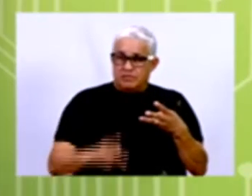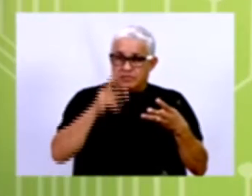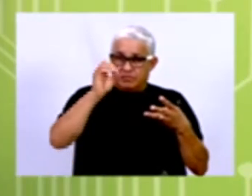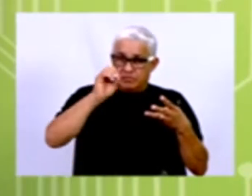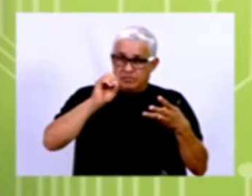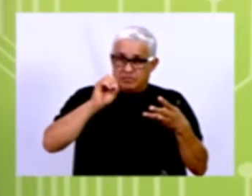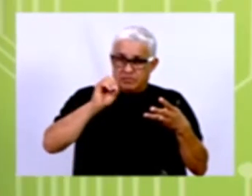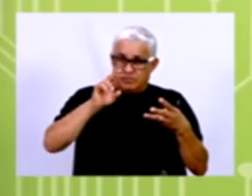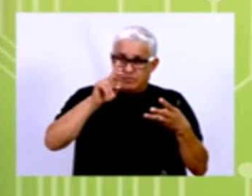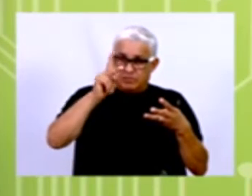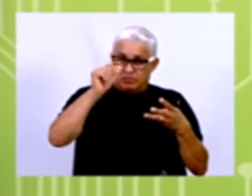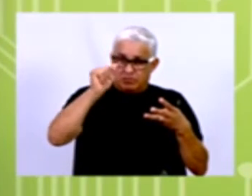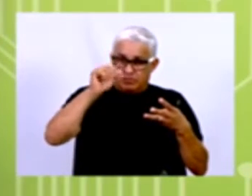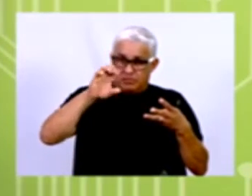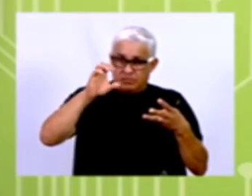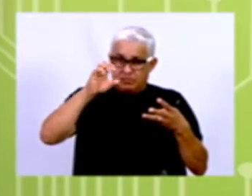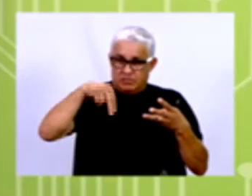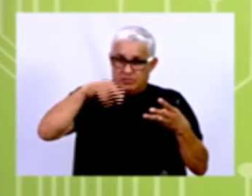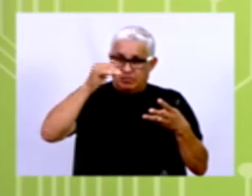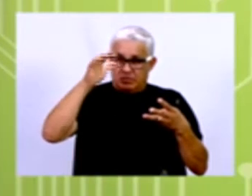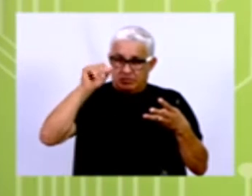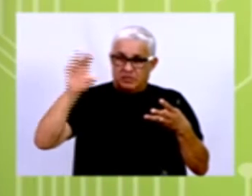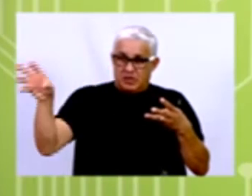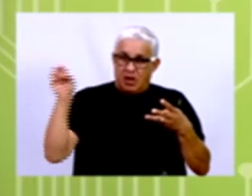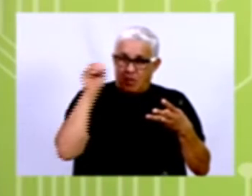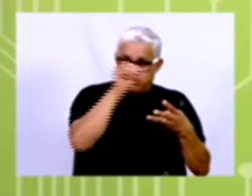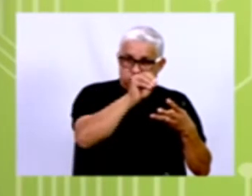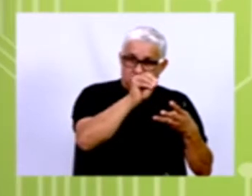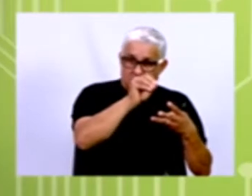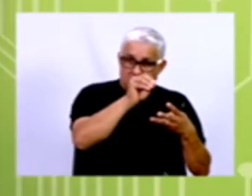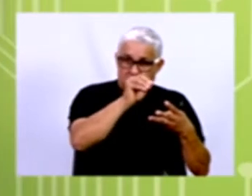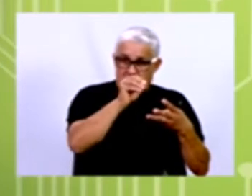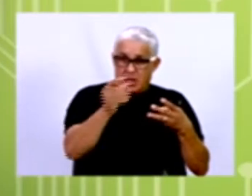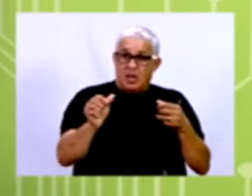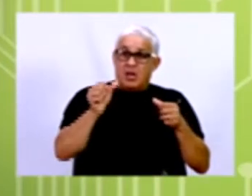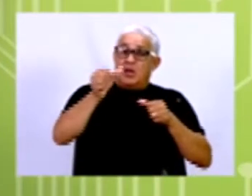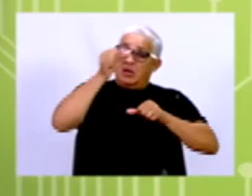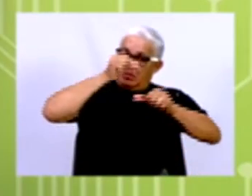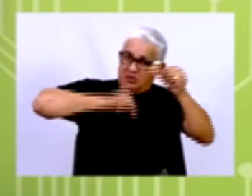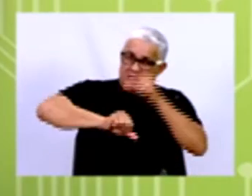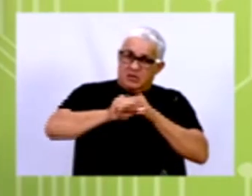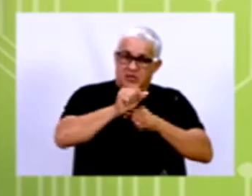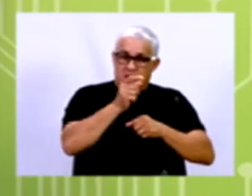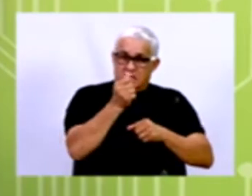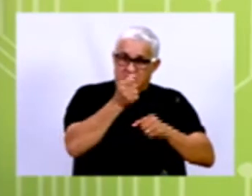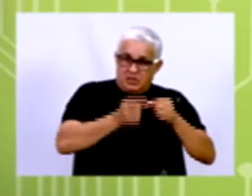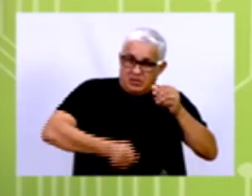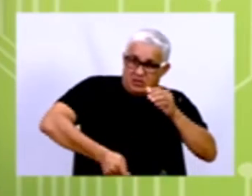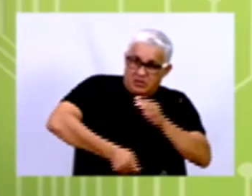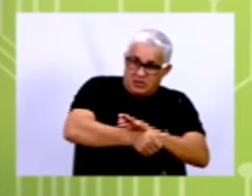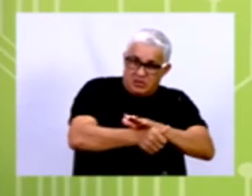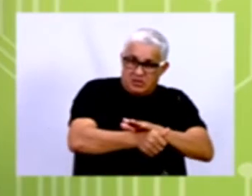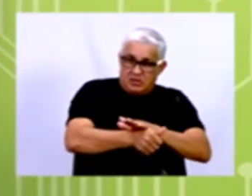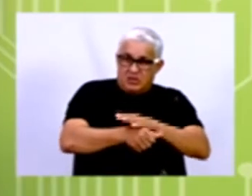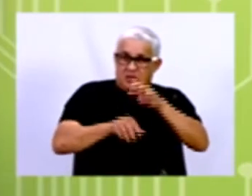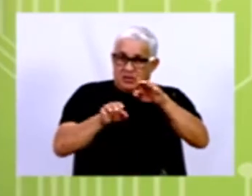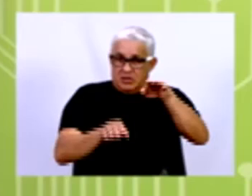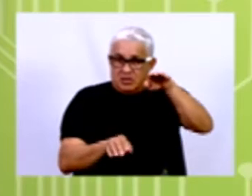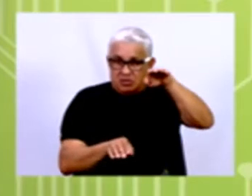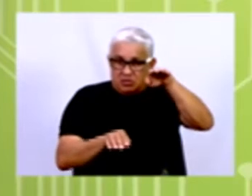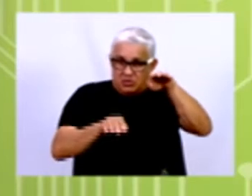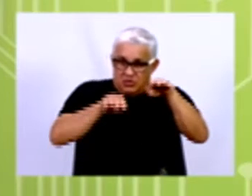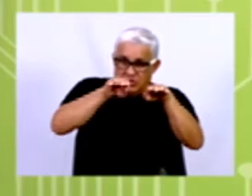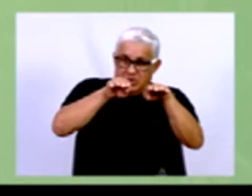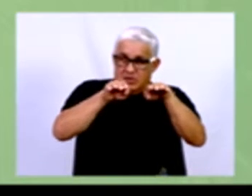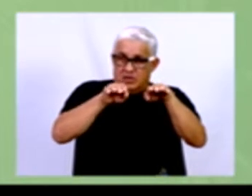poupança devem retornar em forma de investimentos. Aí você equilibra o universo monetário da economia com o universo